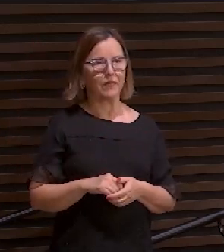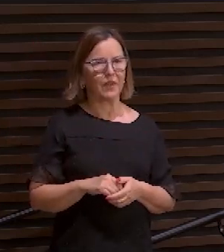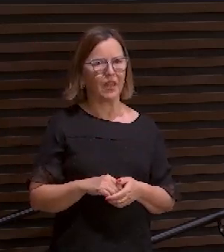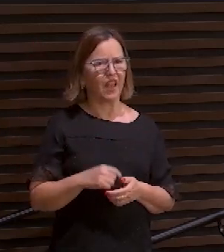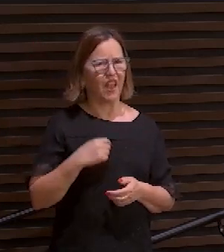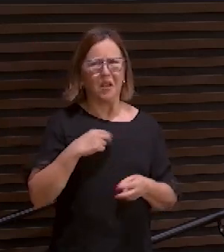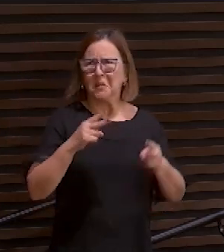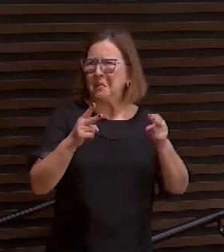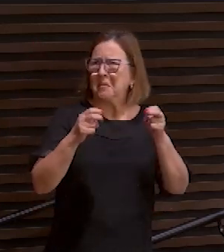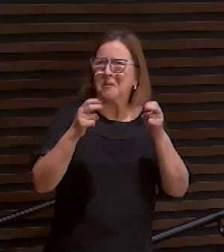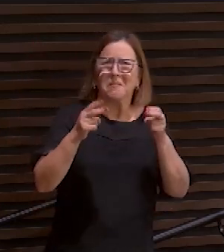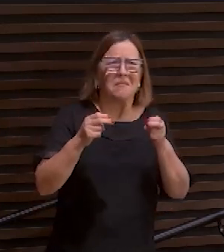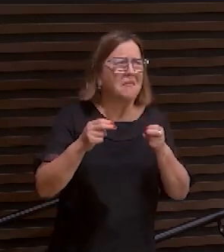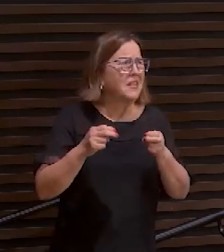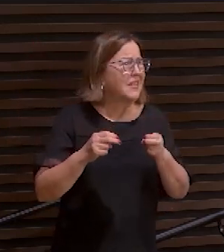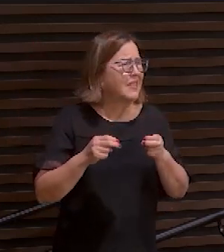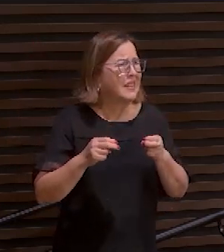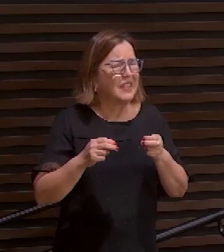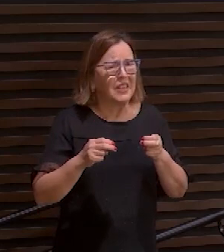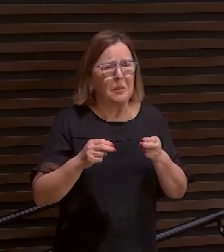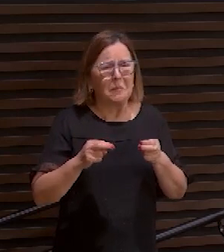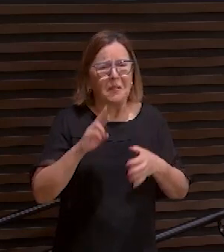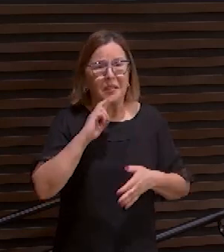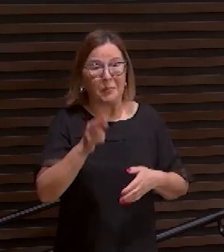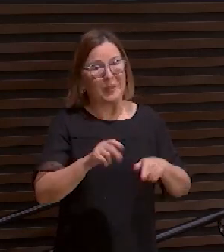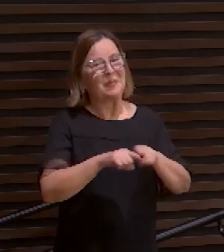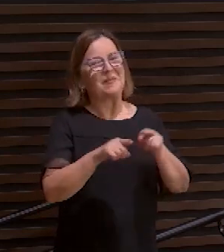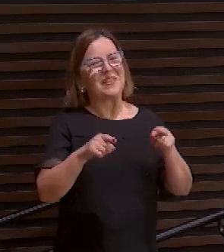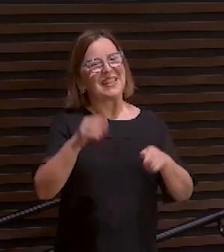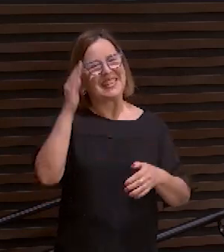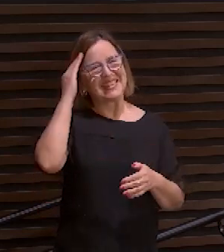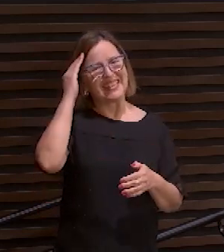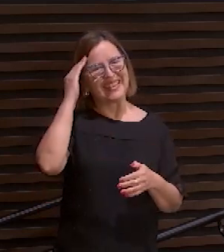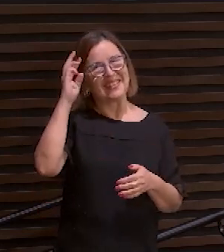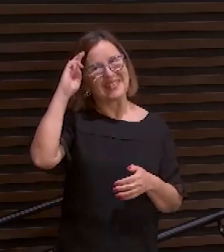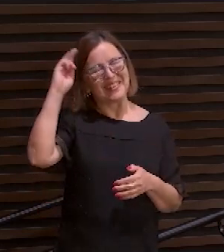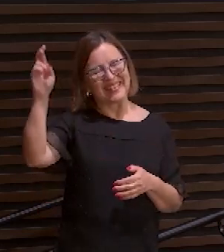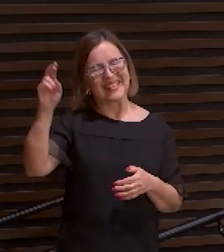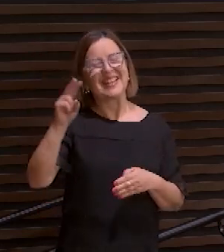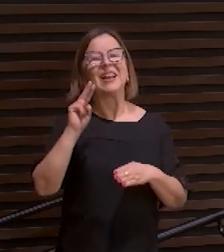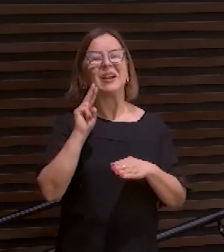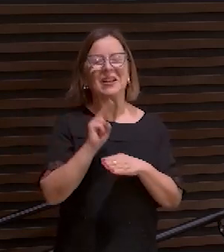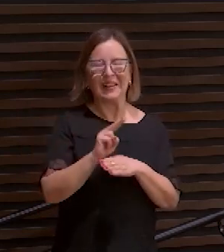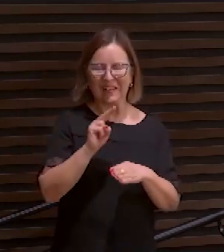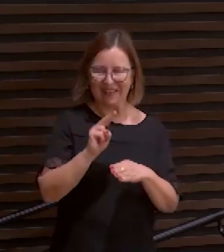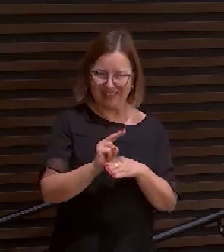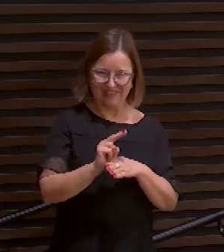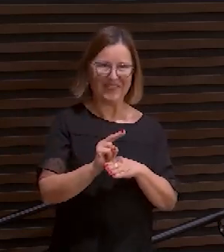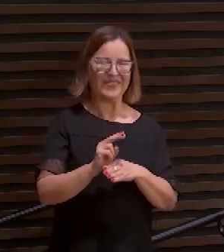percebendo a solução, mas eu sei que o Senhor está cuidando dessa área.